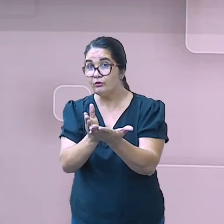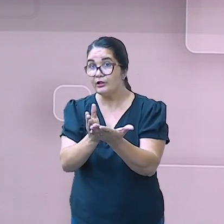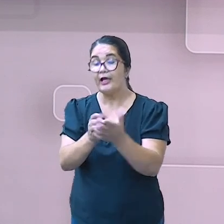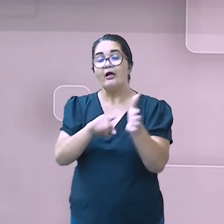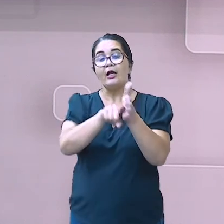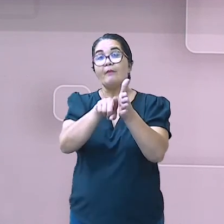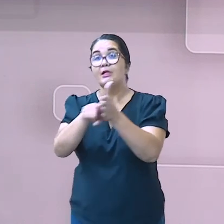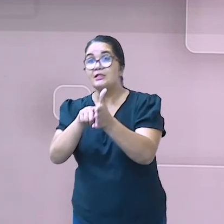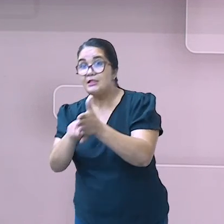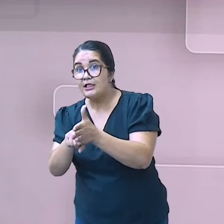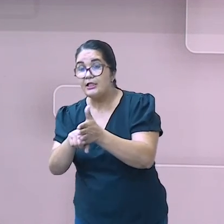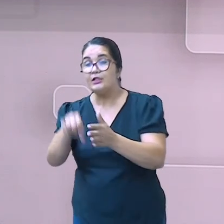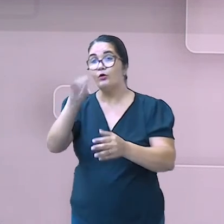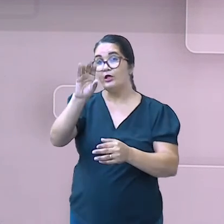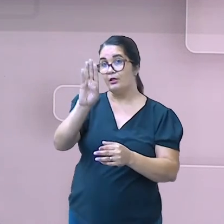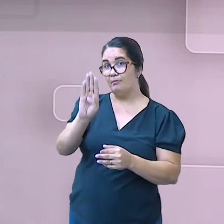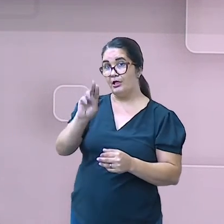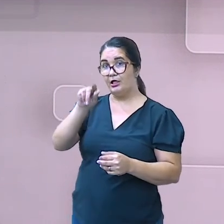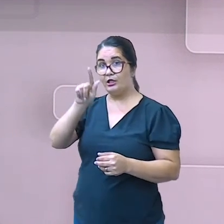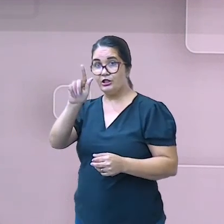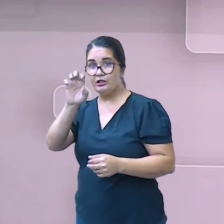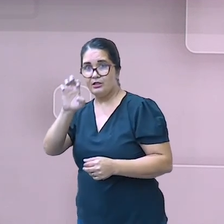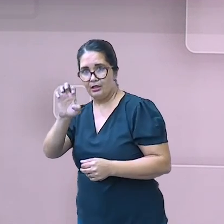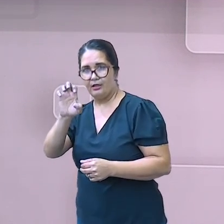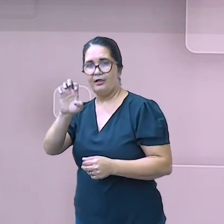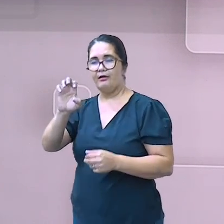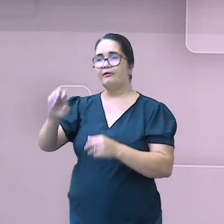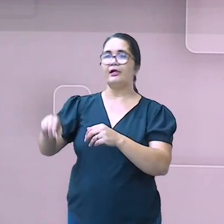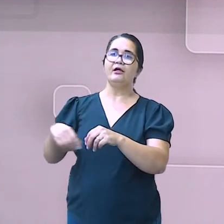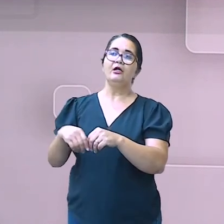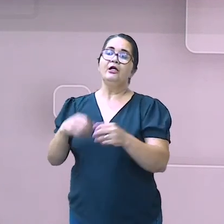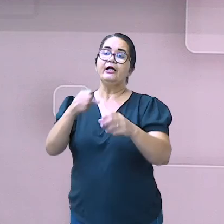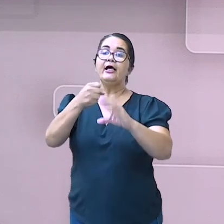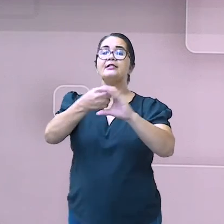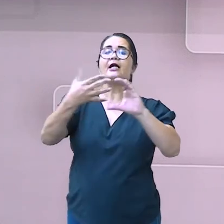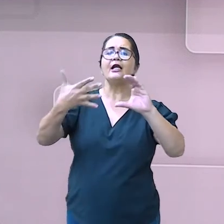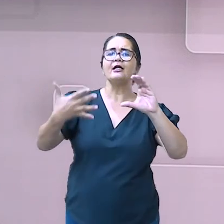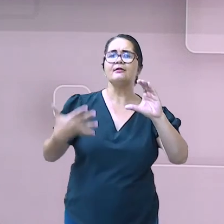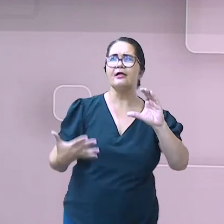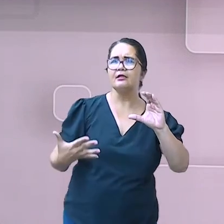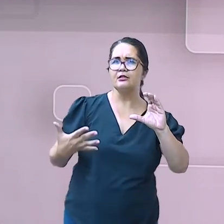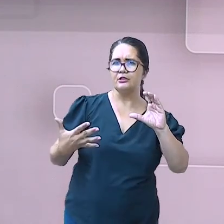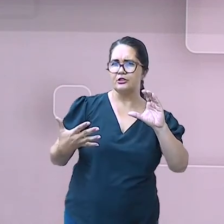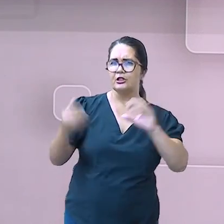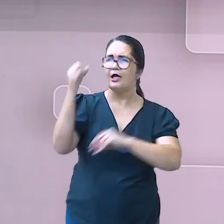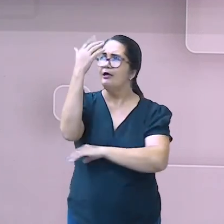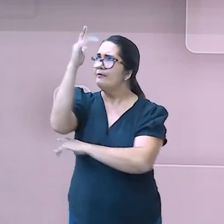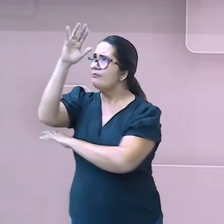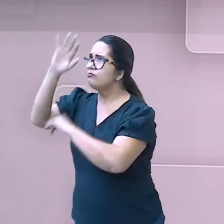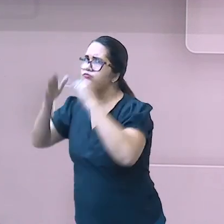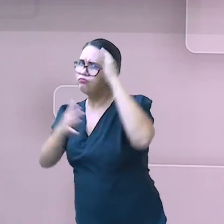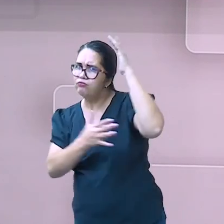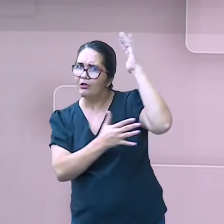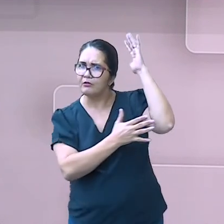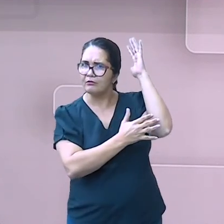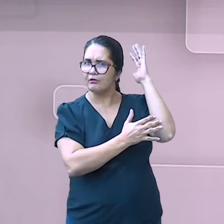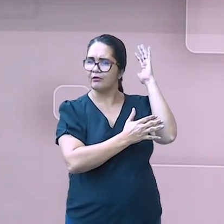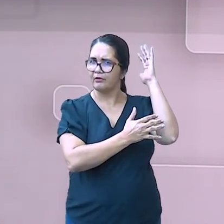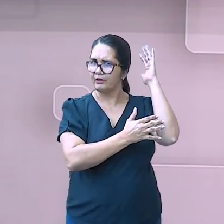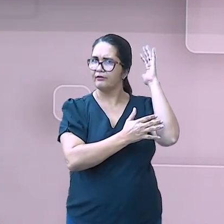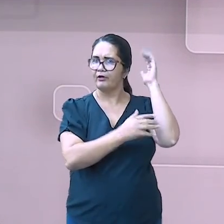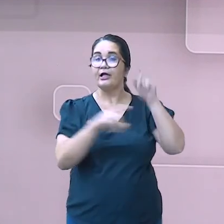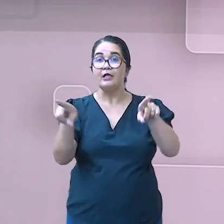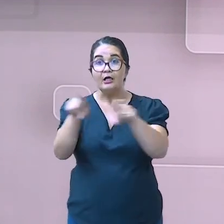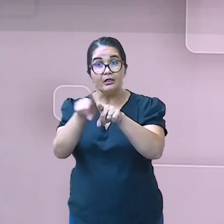com características da questão natural e da questão socioeconômica.